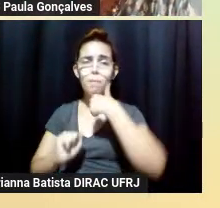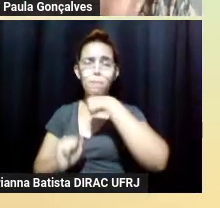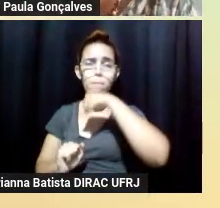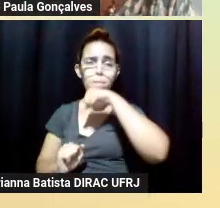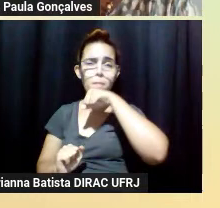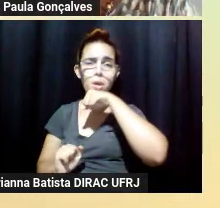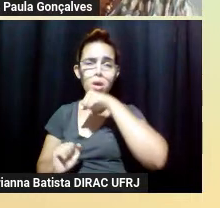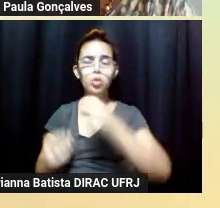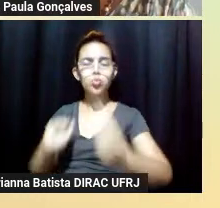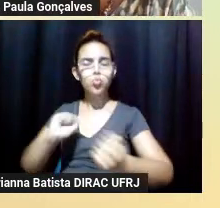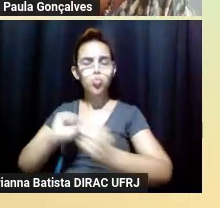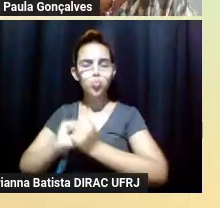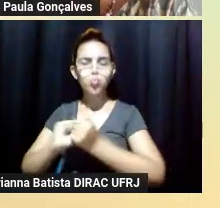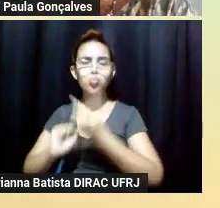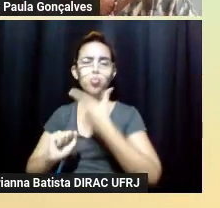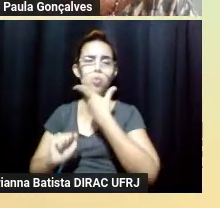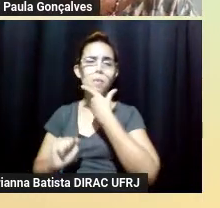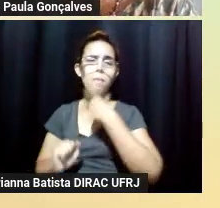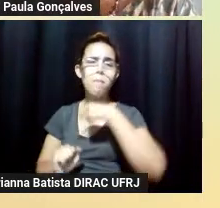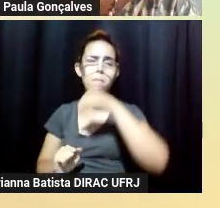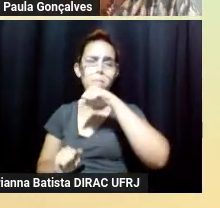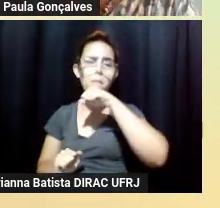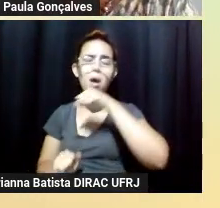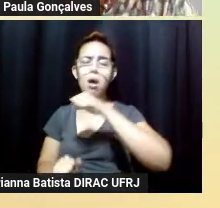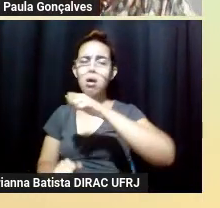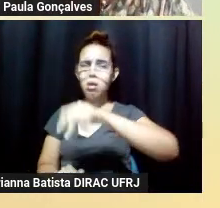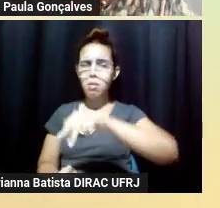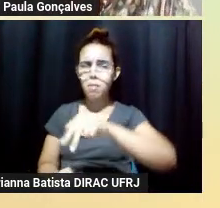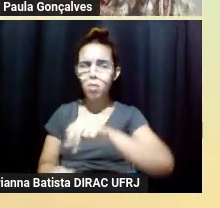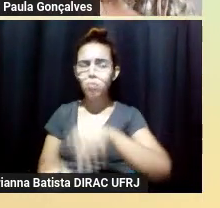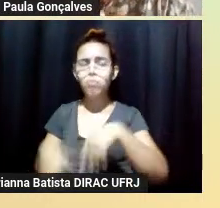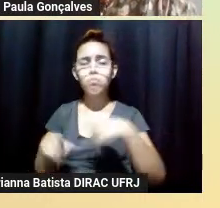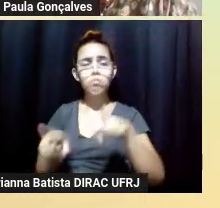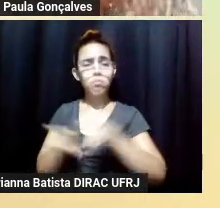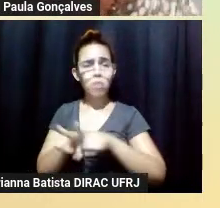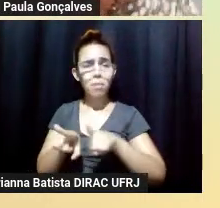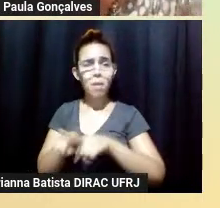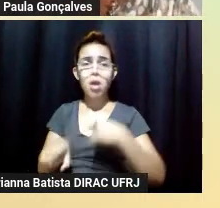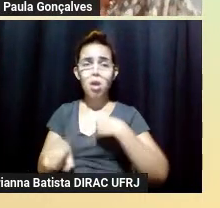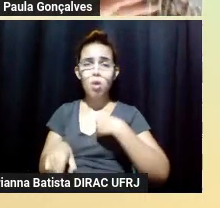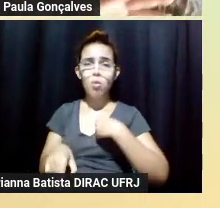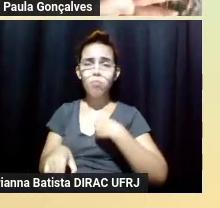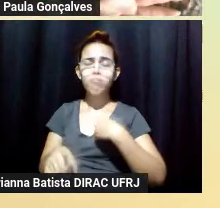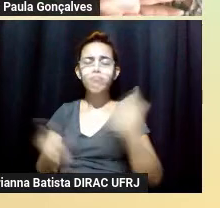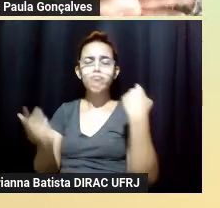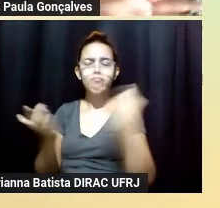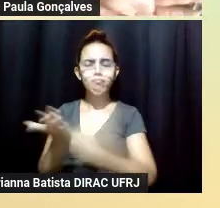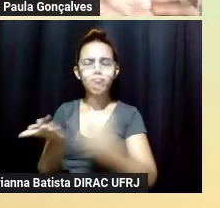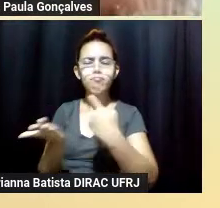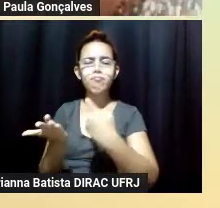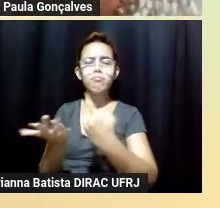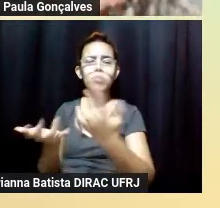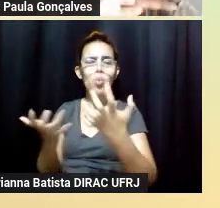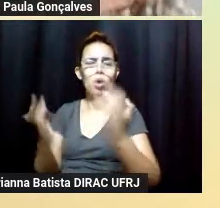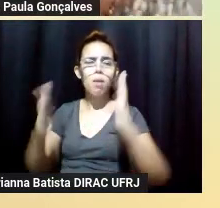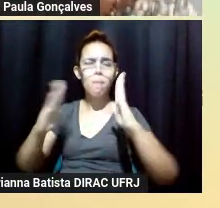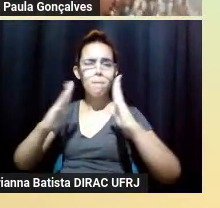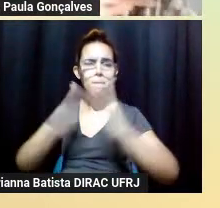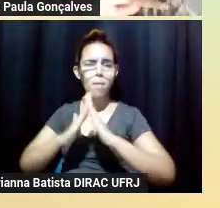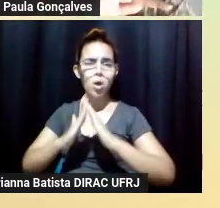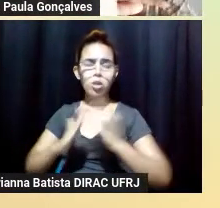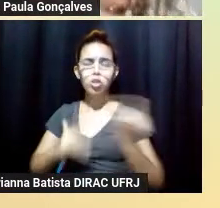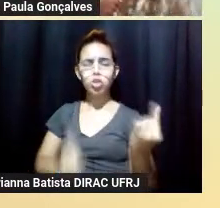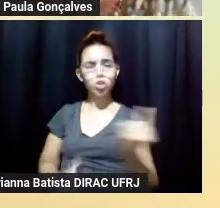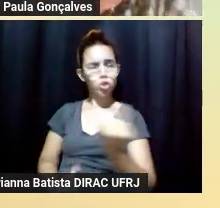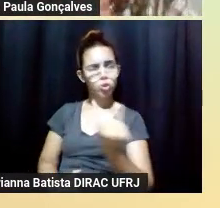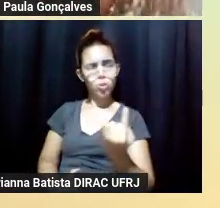com meu irmão, decido ir morar sozinha. E decido morar sozinha mesmo, assim, tipo radical chique, solteira, sozinha, sem